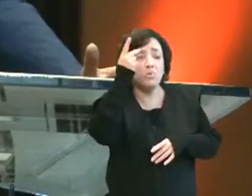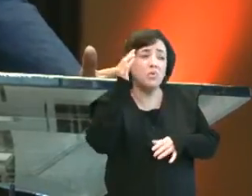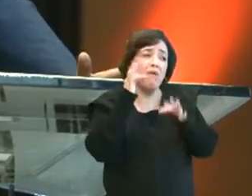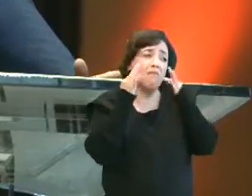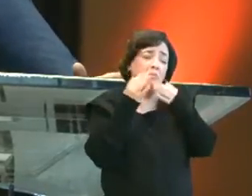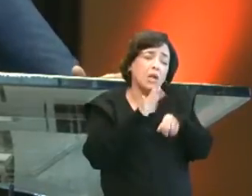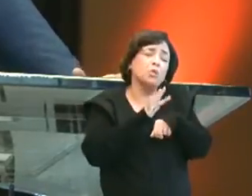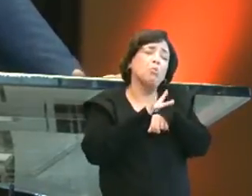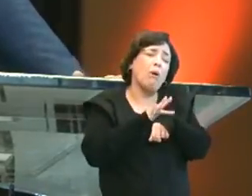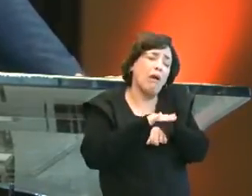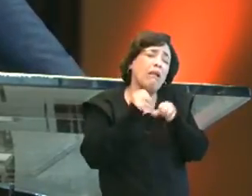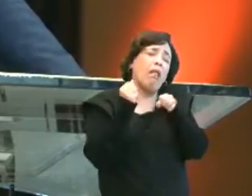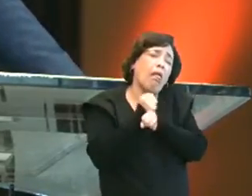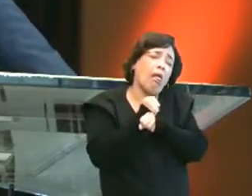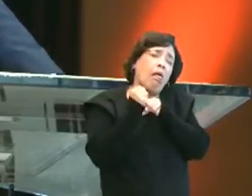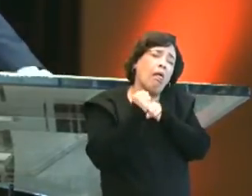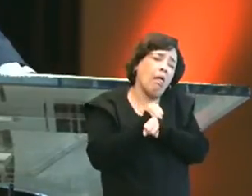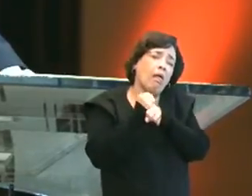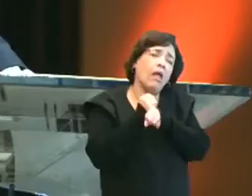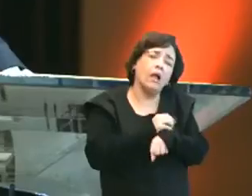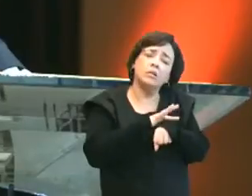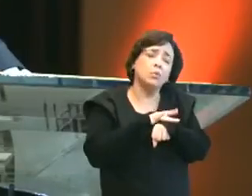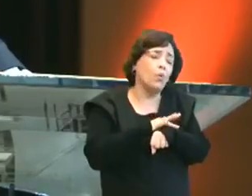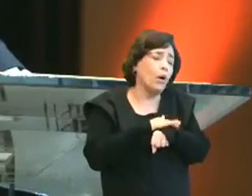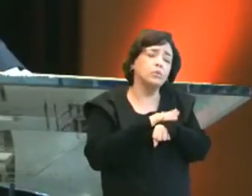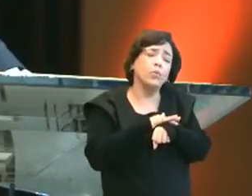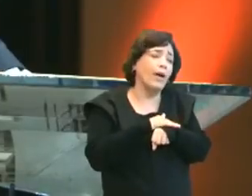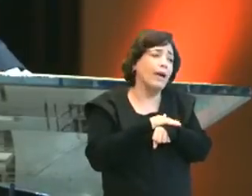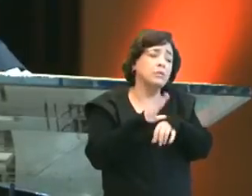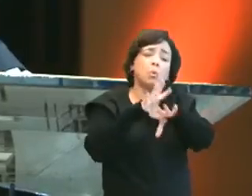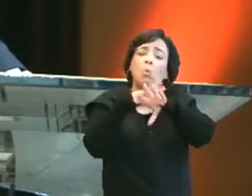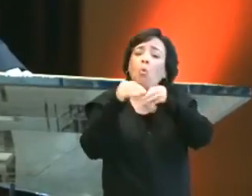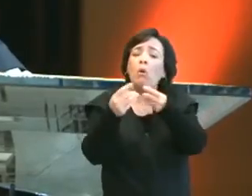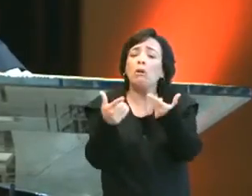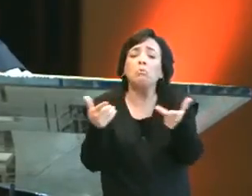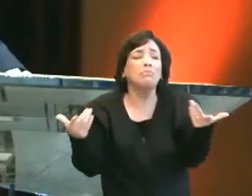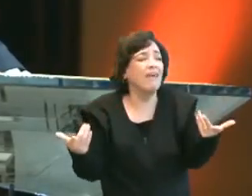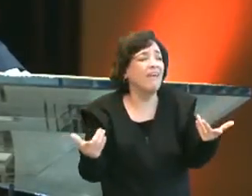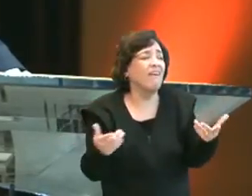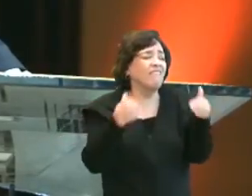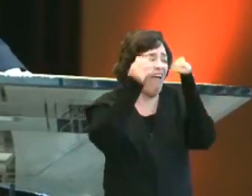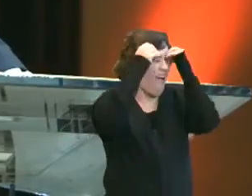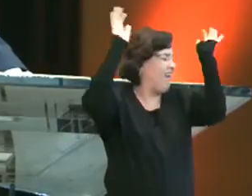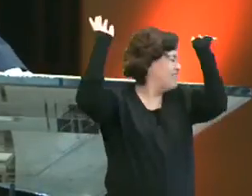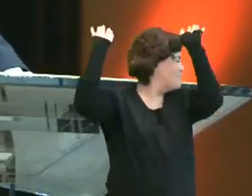alguém sofrer, o sentimento é: Deus, já tive o bastante.